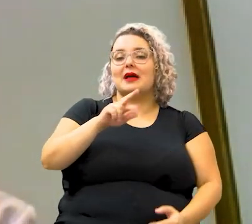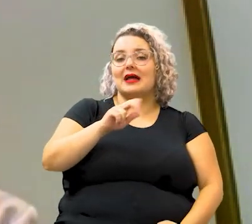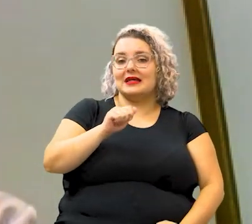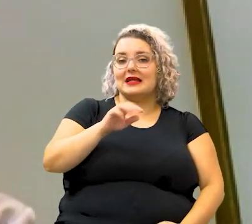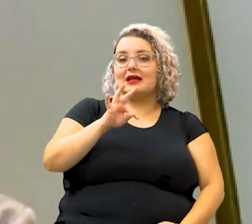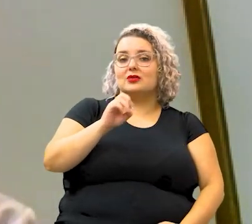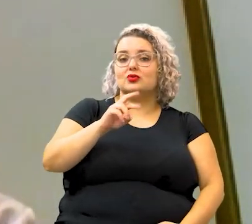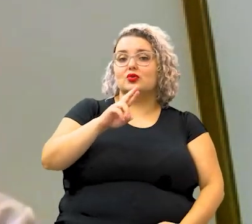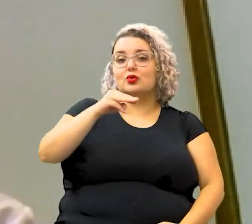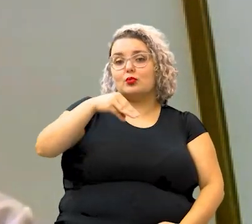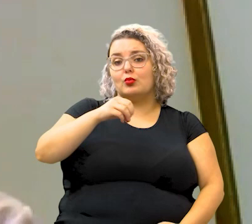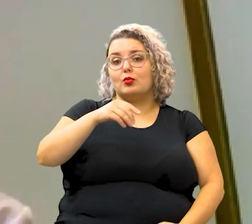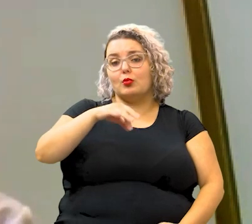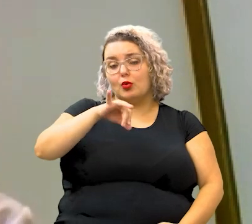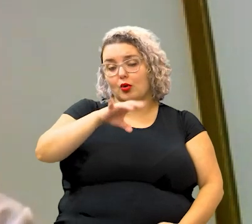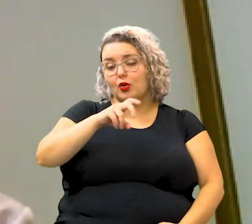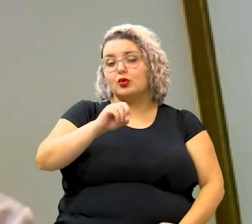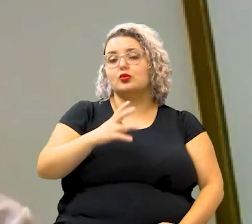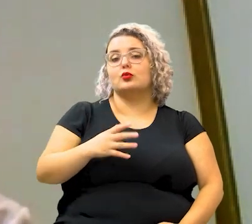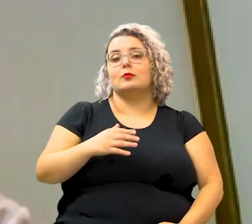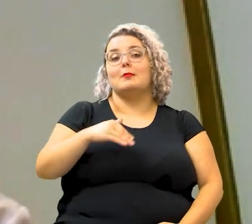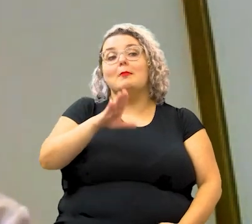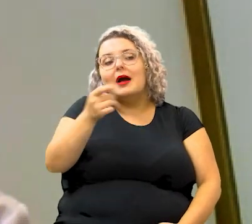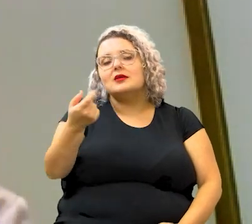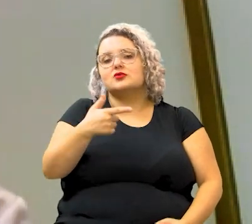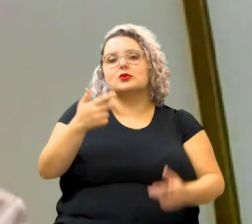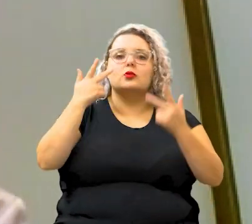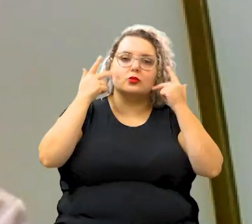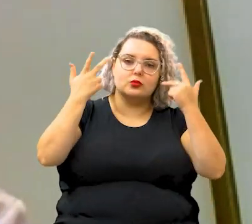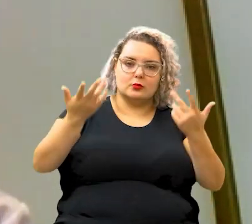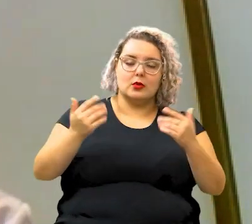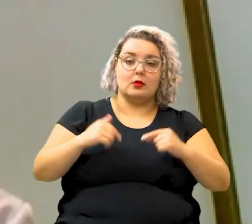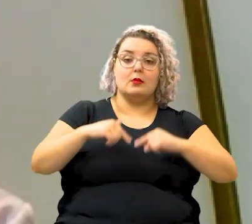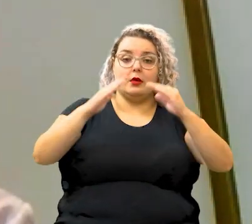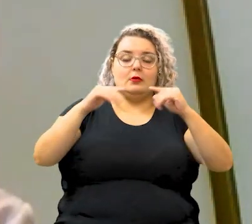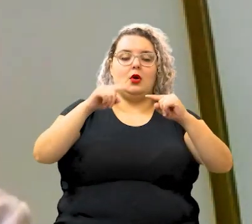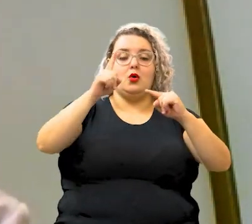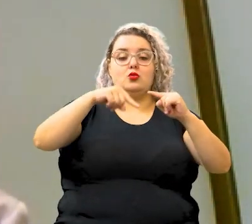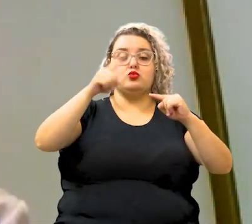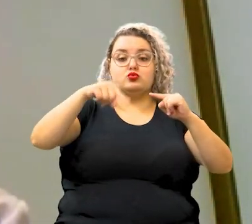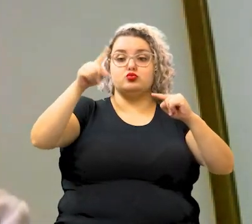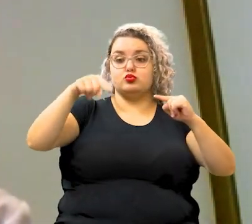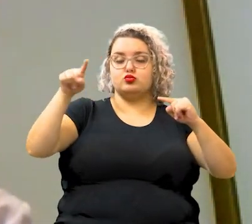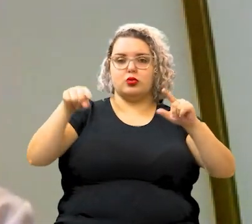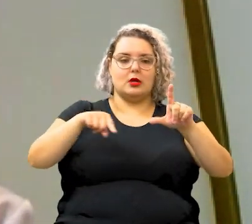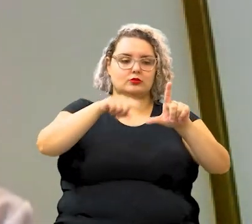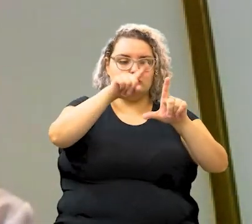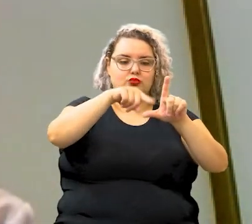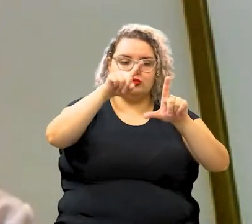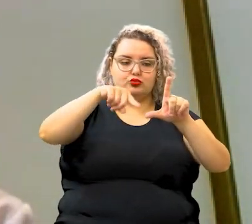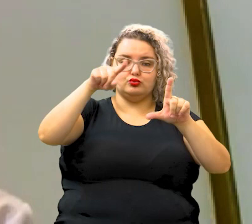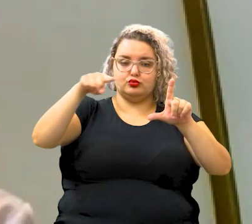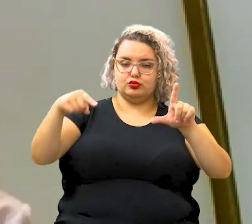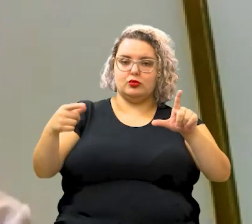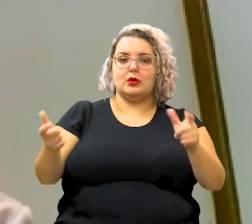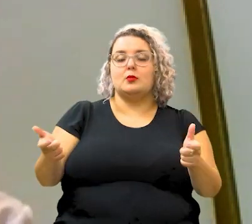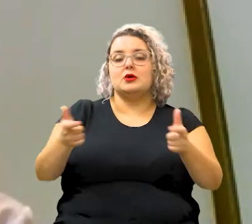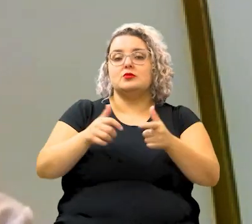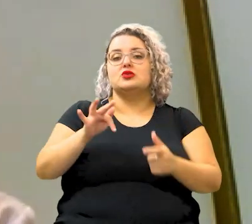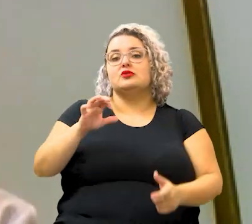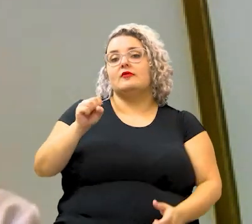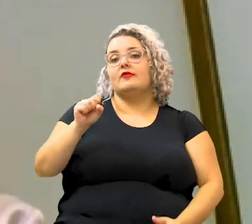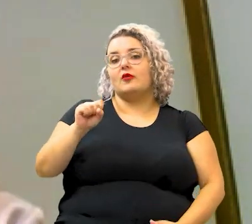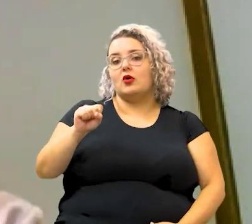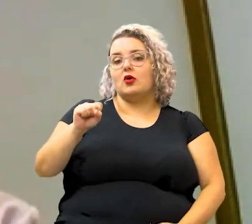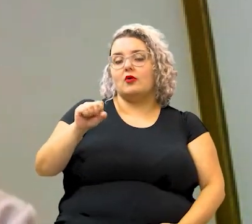Esse excesso de paratormônio vai levar ao aumento dos valores de cálcio sérico, uma diminuição do